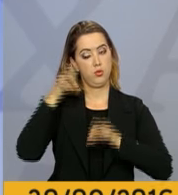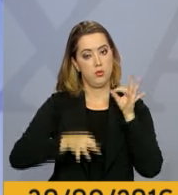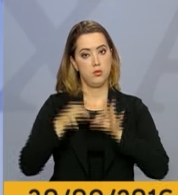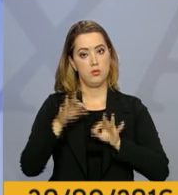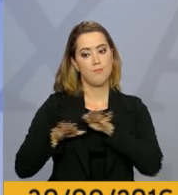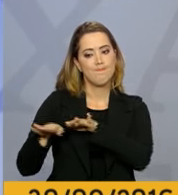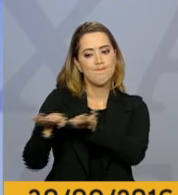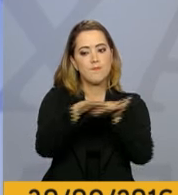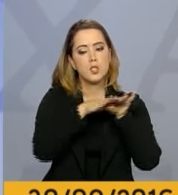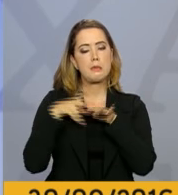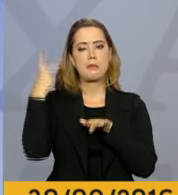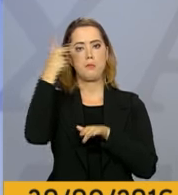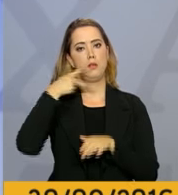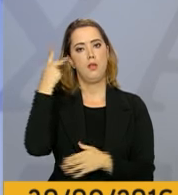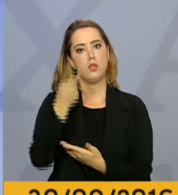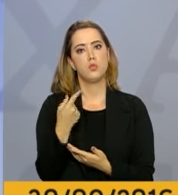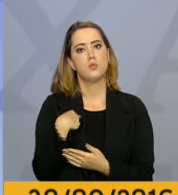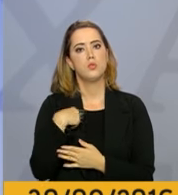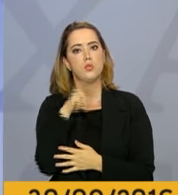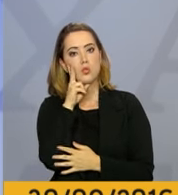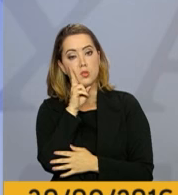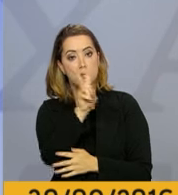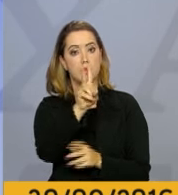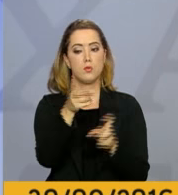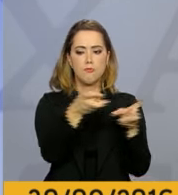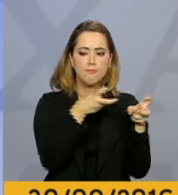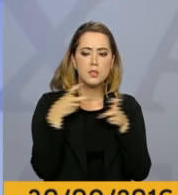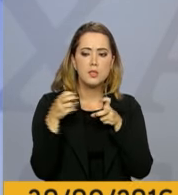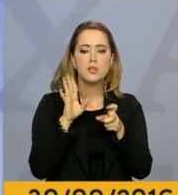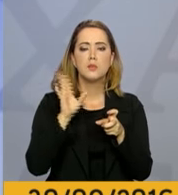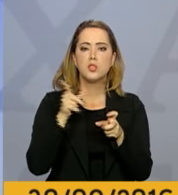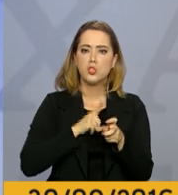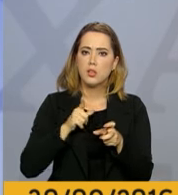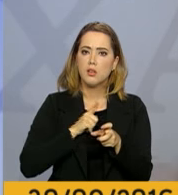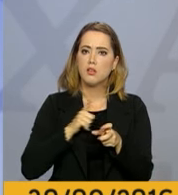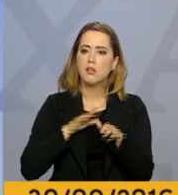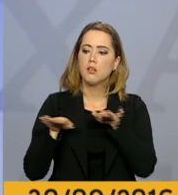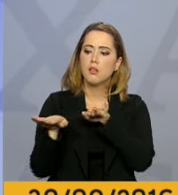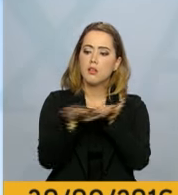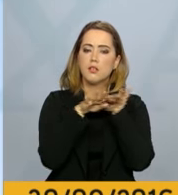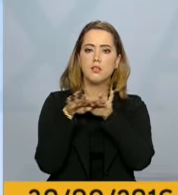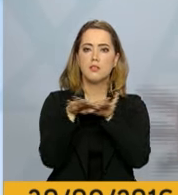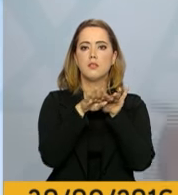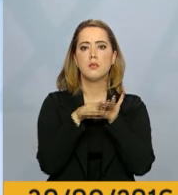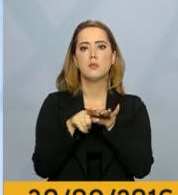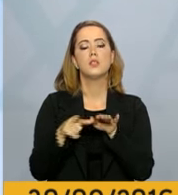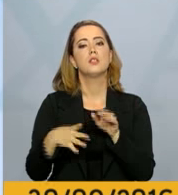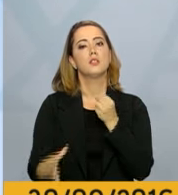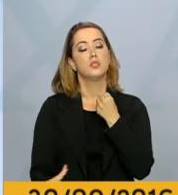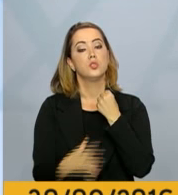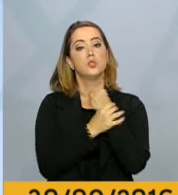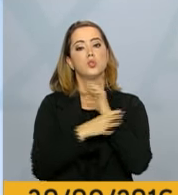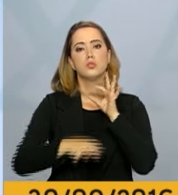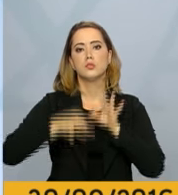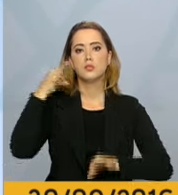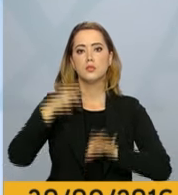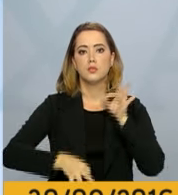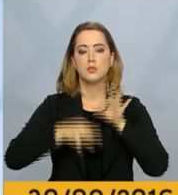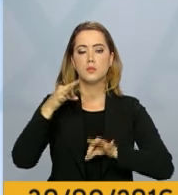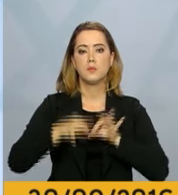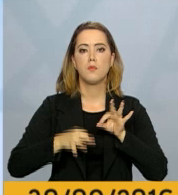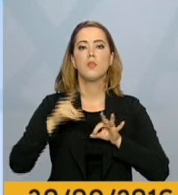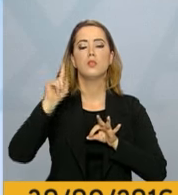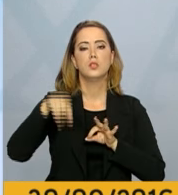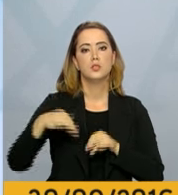perceber que essa estabilidade já se implantou e que segurança jurídica é um fato fundamental para o